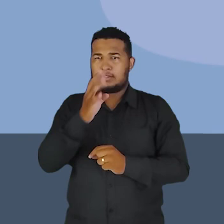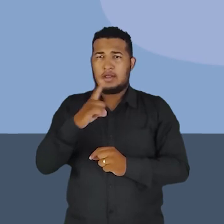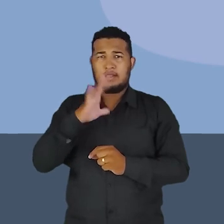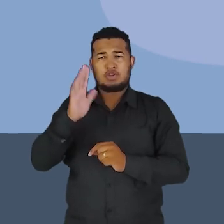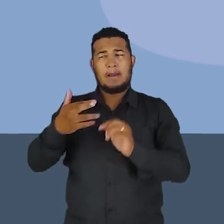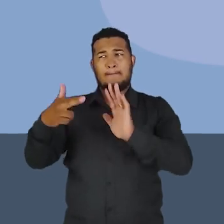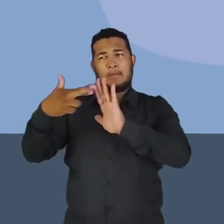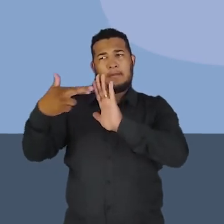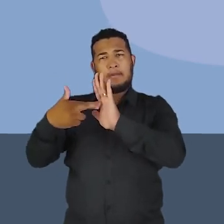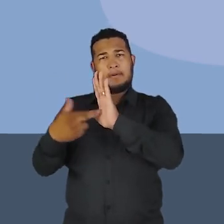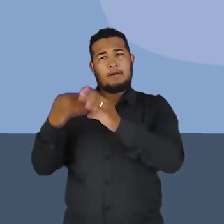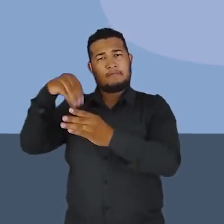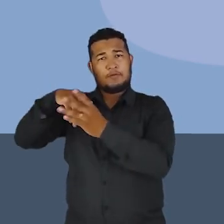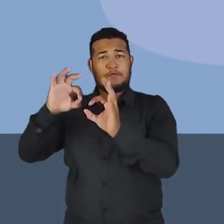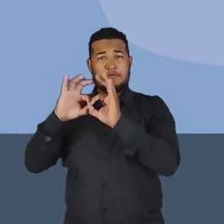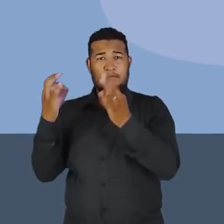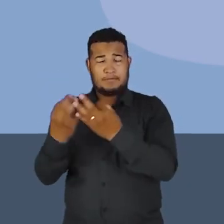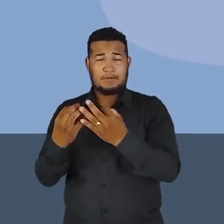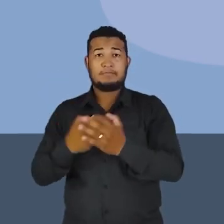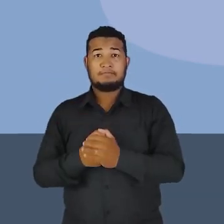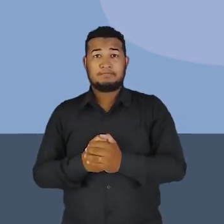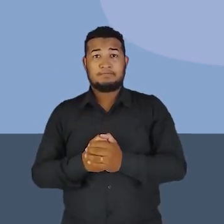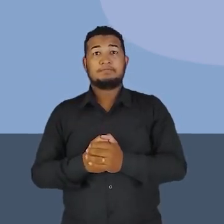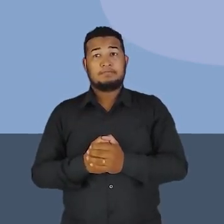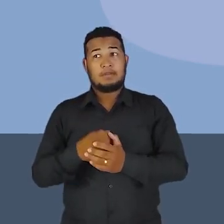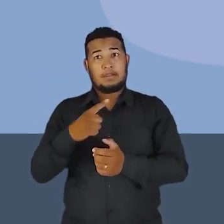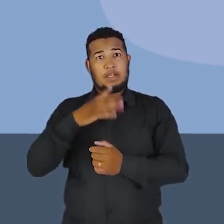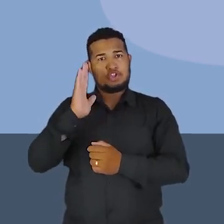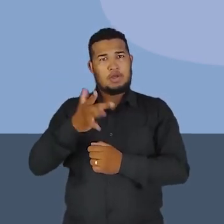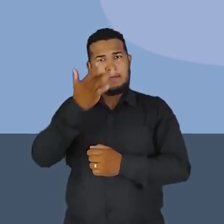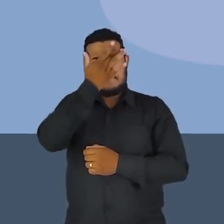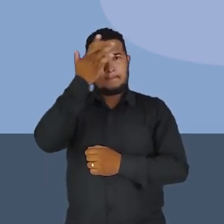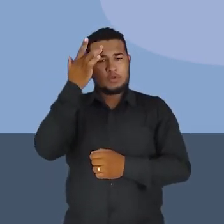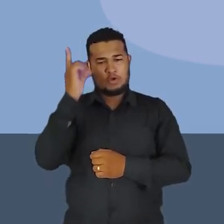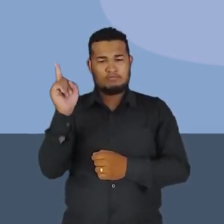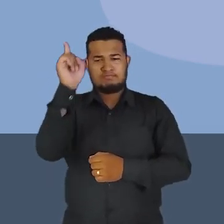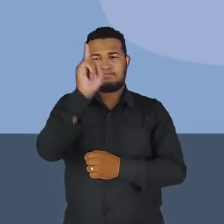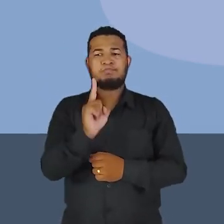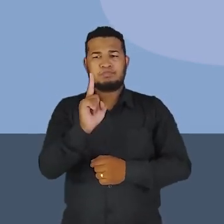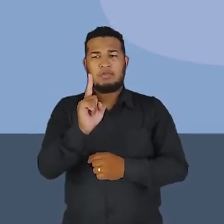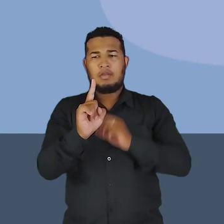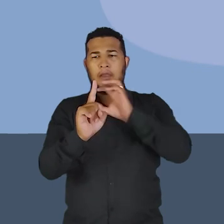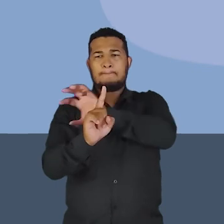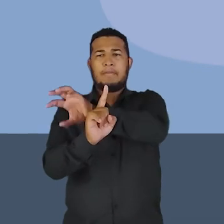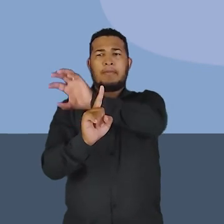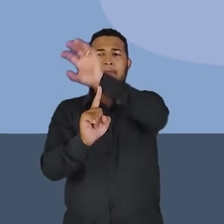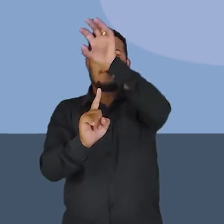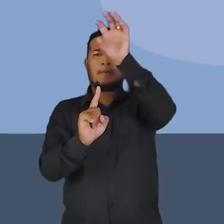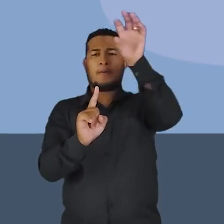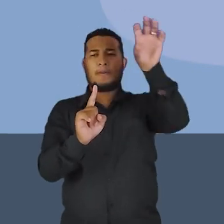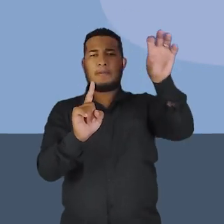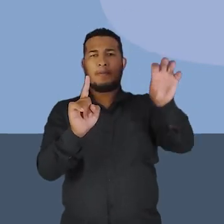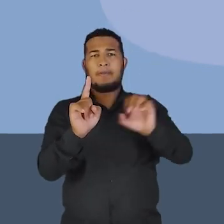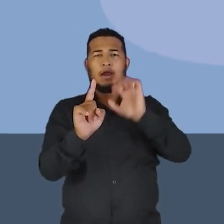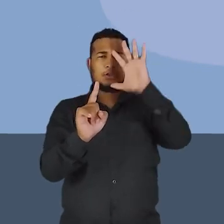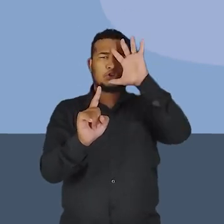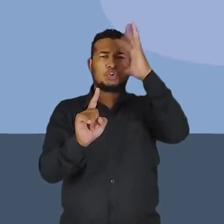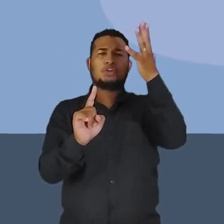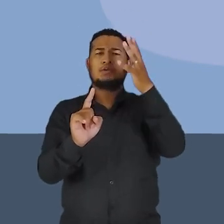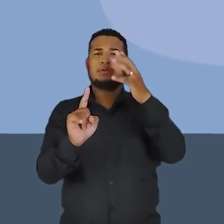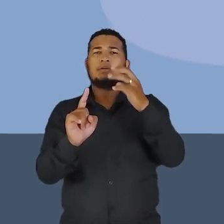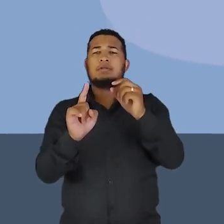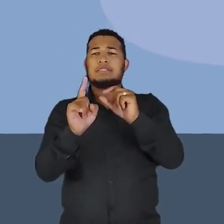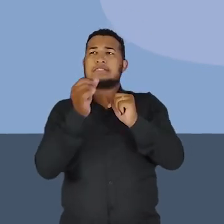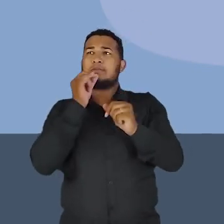normas familiares. Então você tem aí a pessoa ou a família que está no centro de várias situações. Então eu tenho a escola